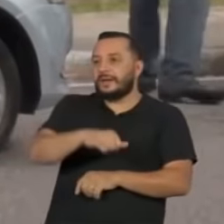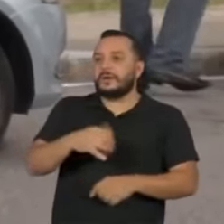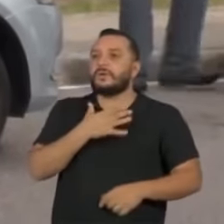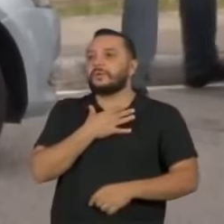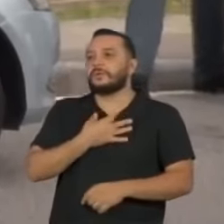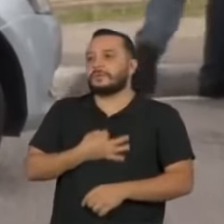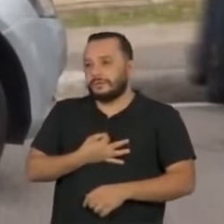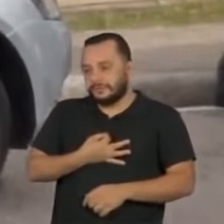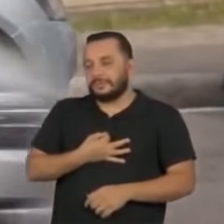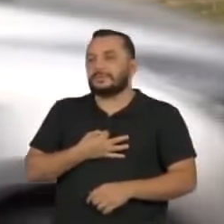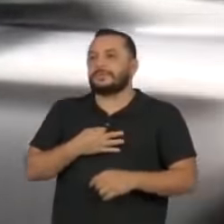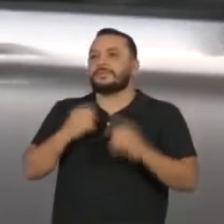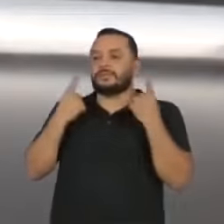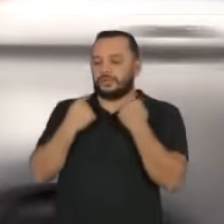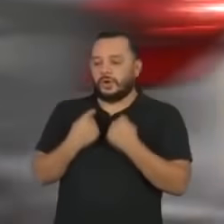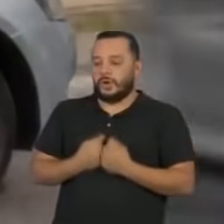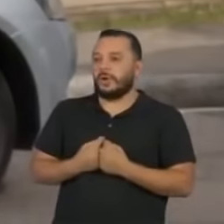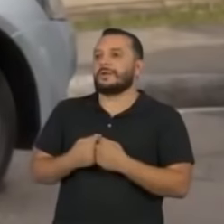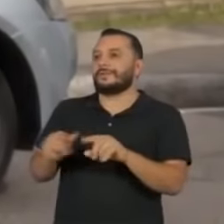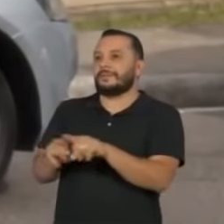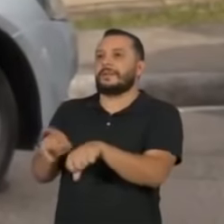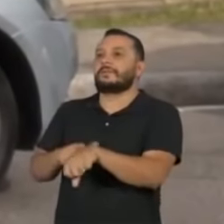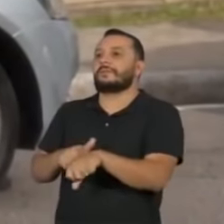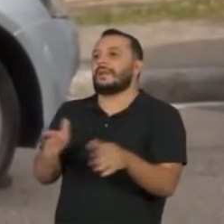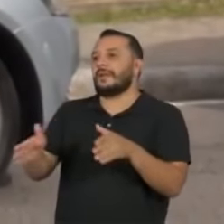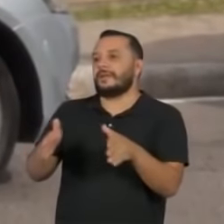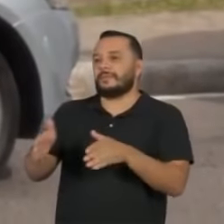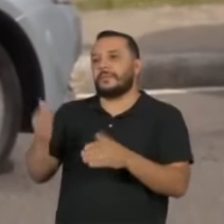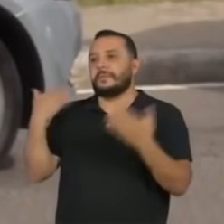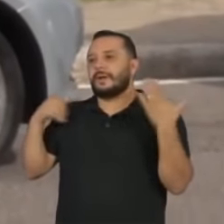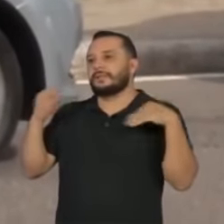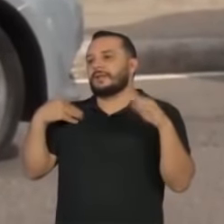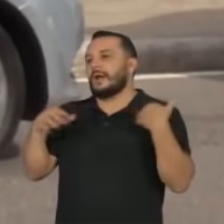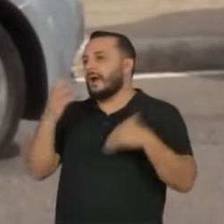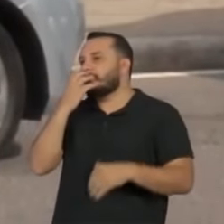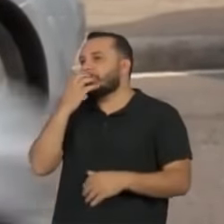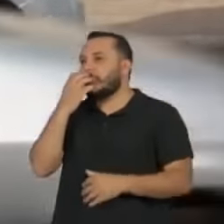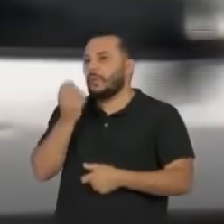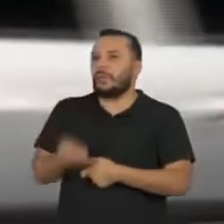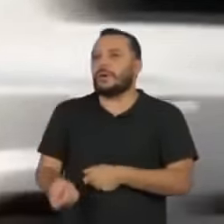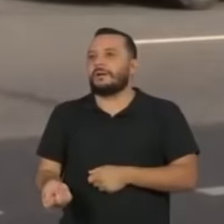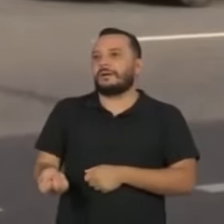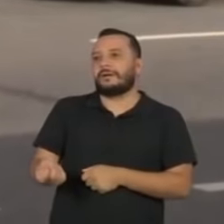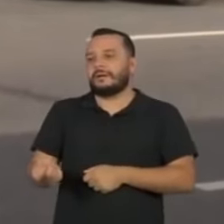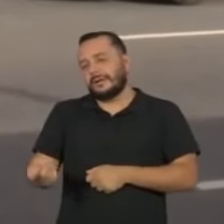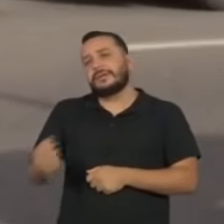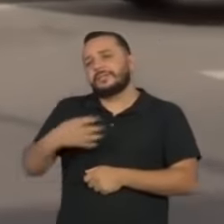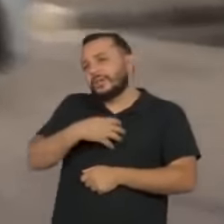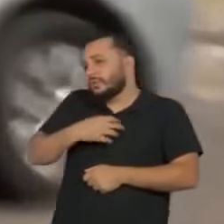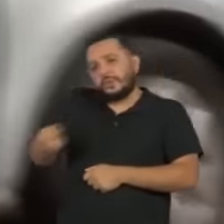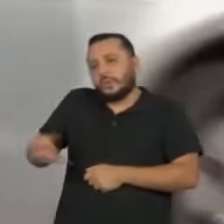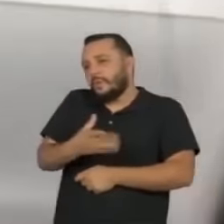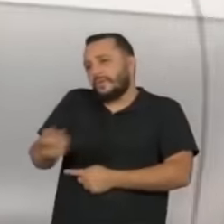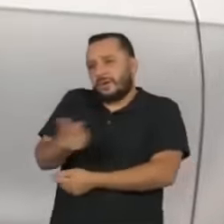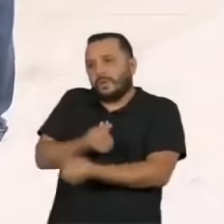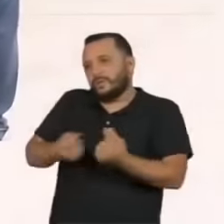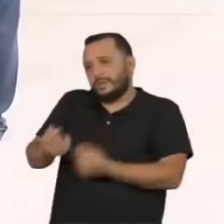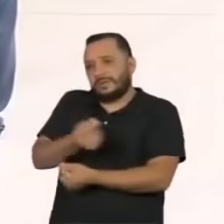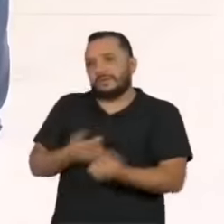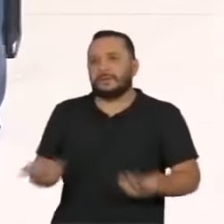compartilhar seu tempo para levar o cachorro do vizinho. Então, é uma nova era, uma nova economia, uma nova forma de pensar. Tudo tem mostrado que a